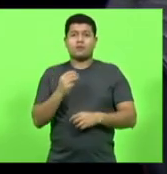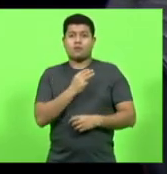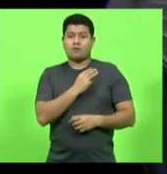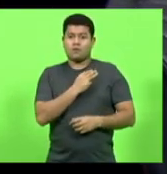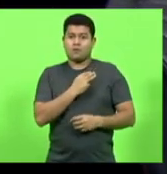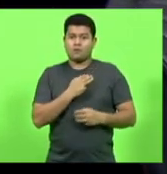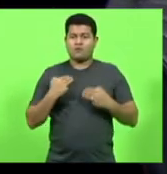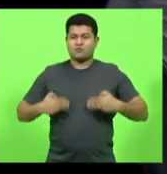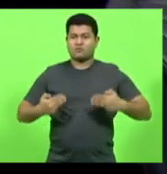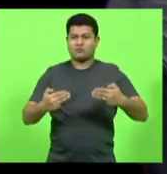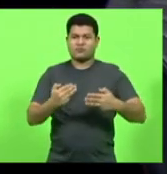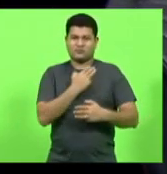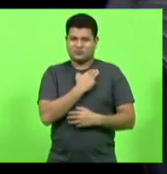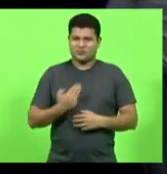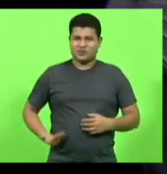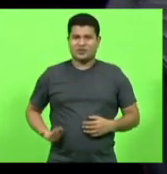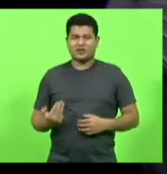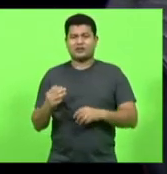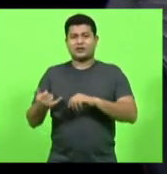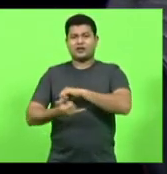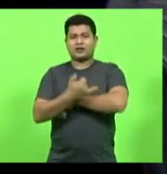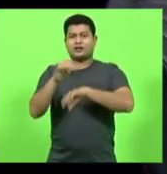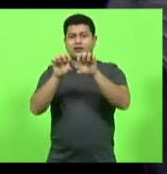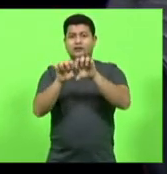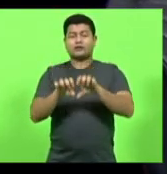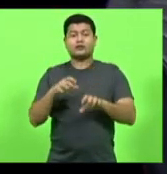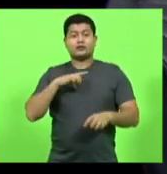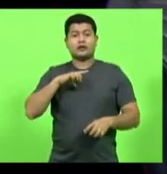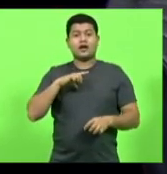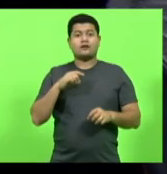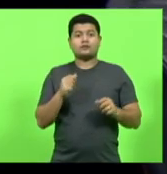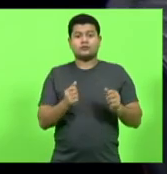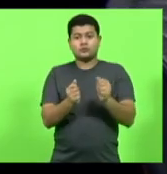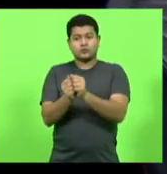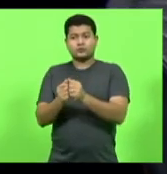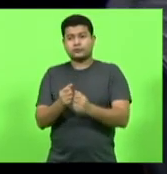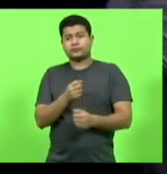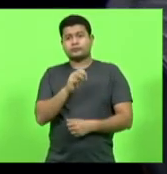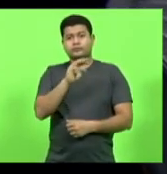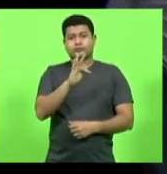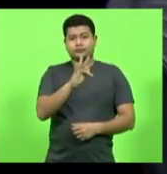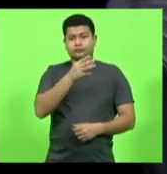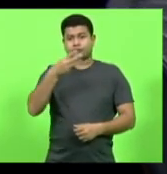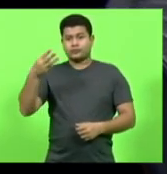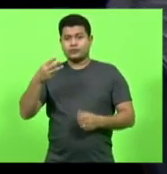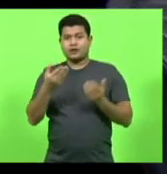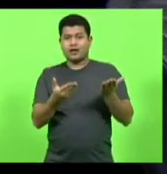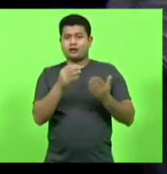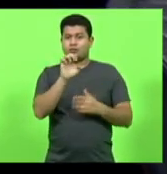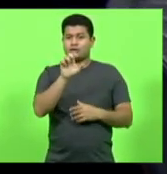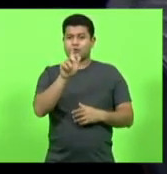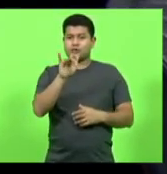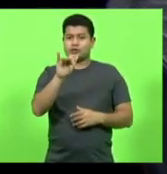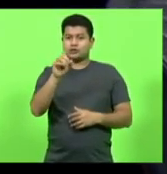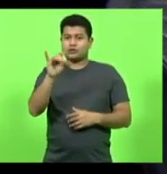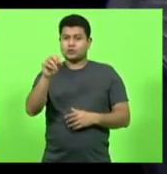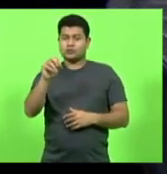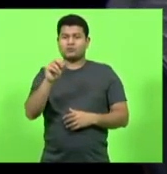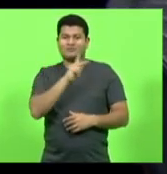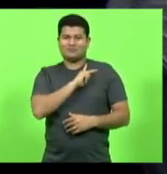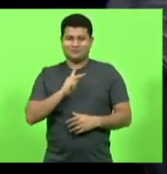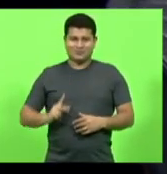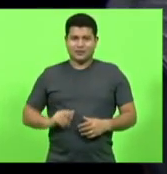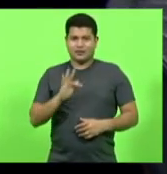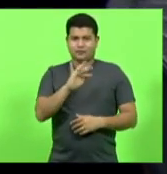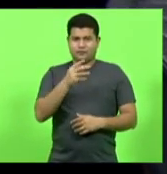tivemos a presença da Fiesc, o Egídio Martorano, acompanhando essa audiência, a bancada